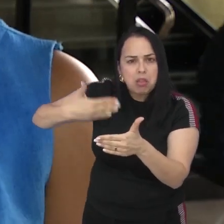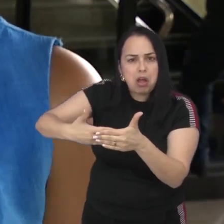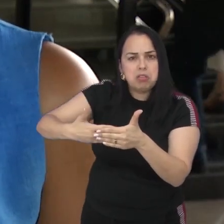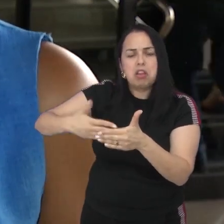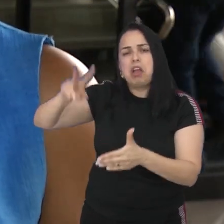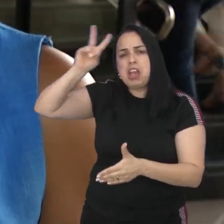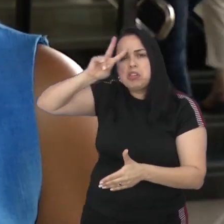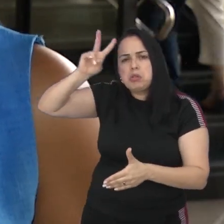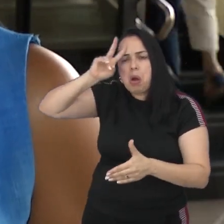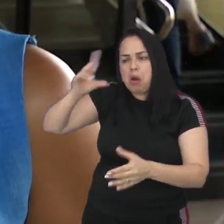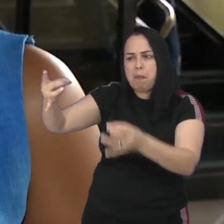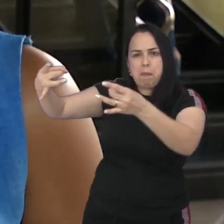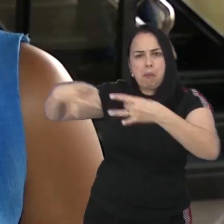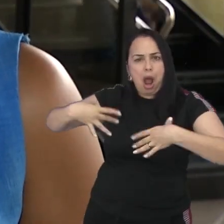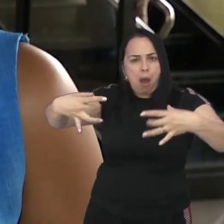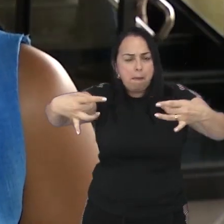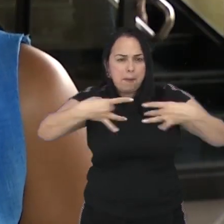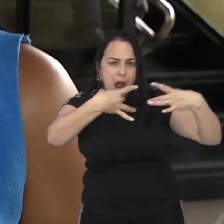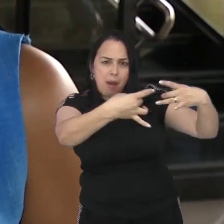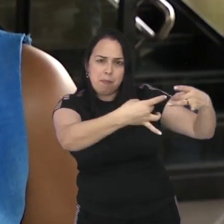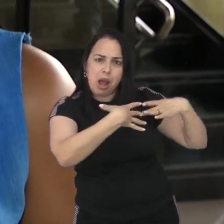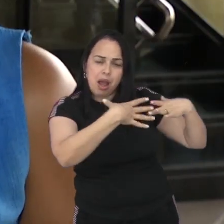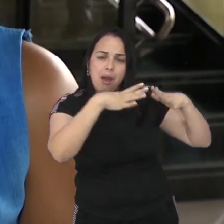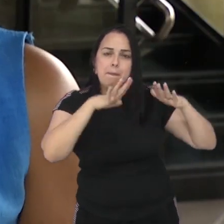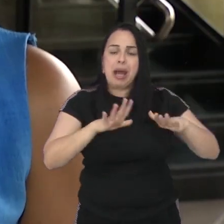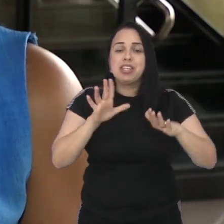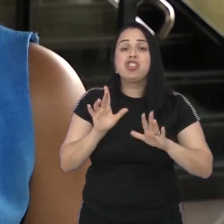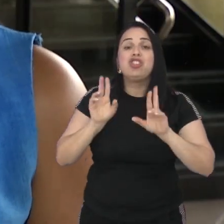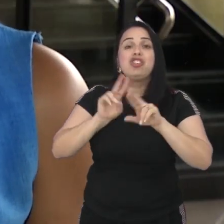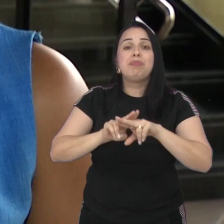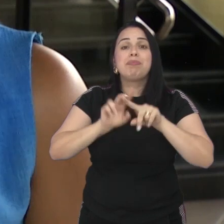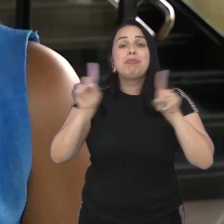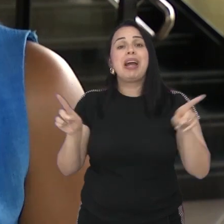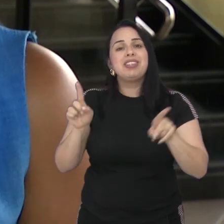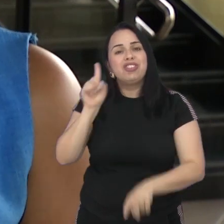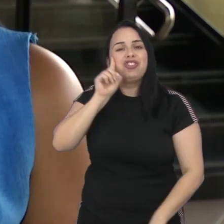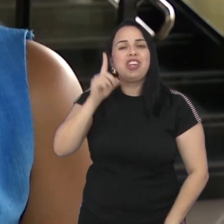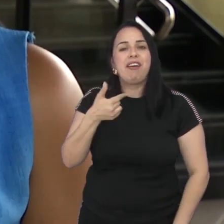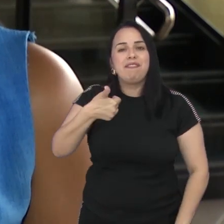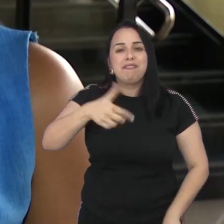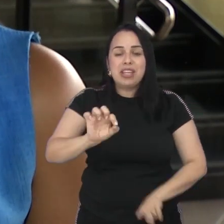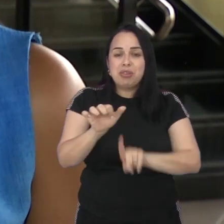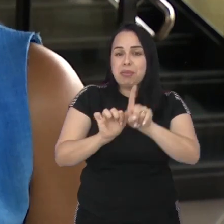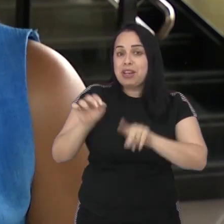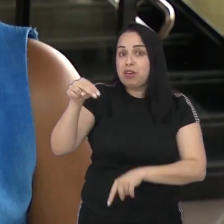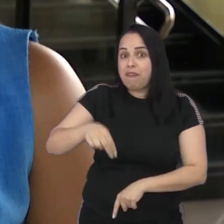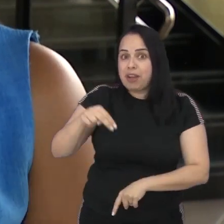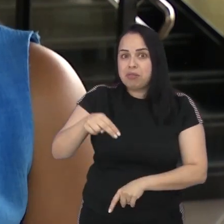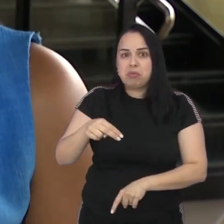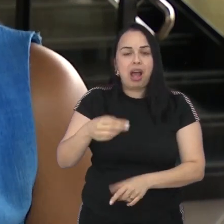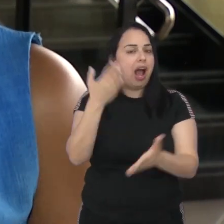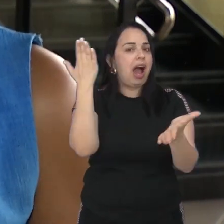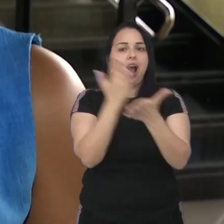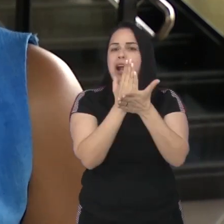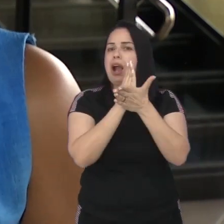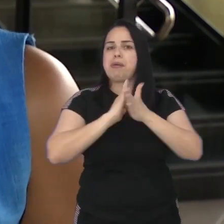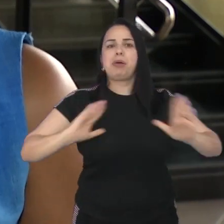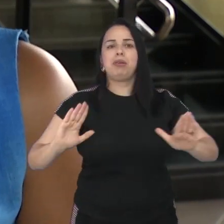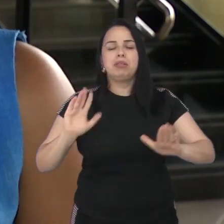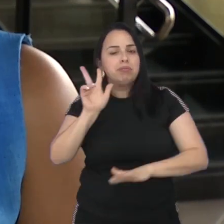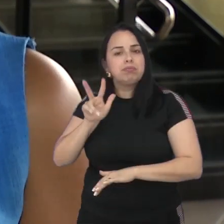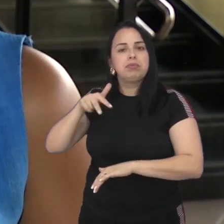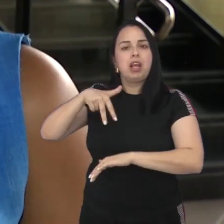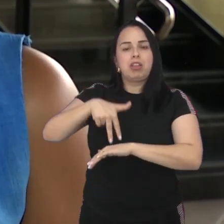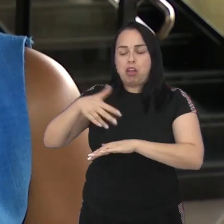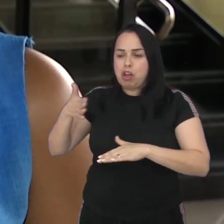sendo deixados de lado pela construção do nosso país. E o 20 de novembro ele vem exatamente para quebrar essa visão,